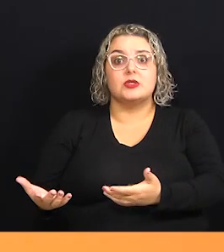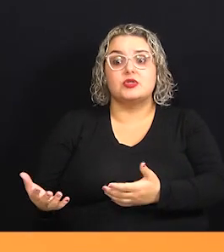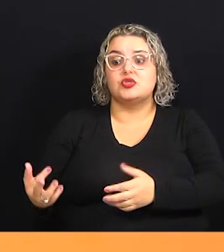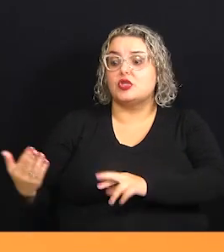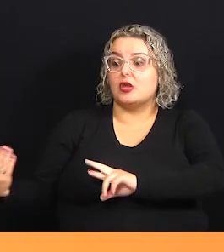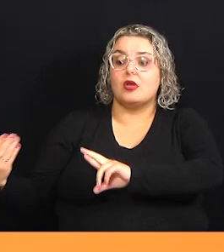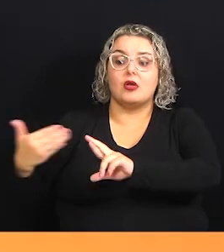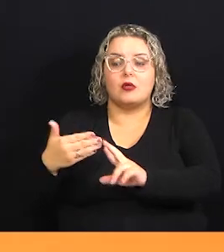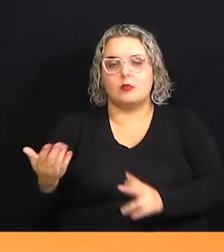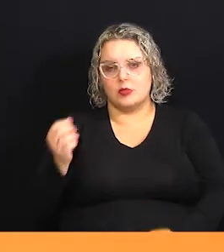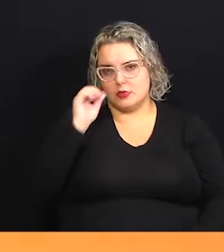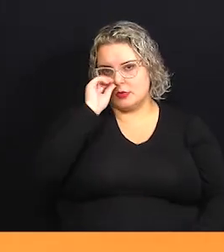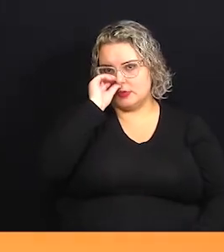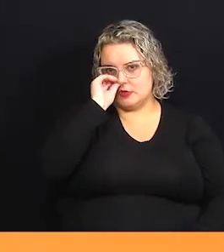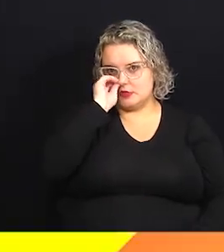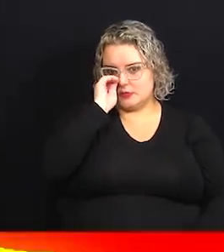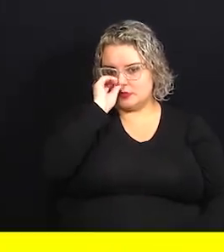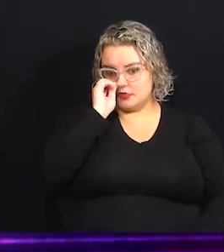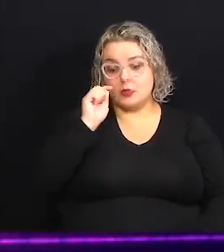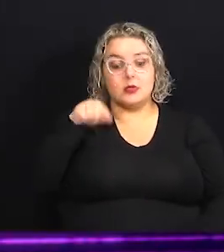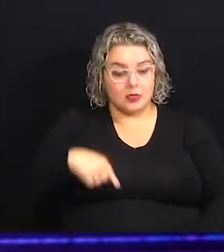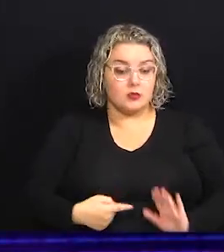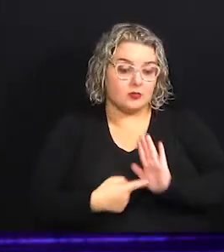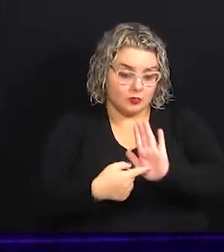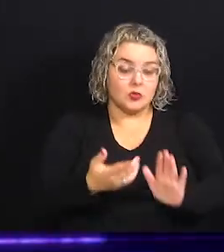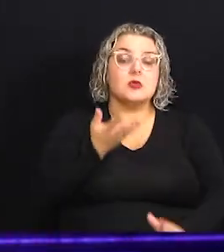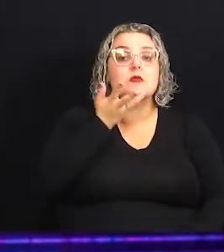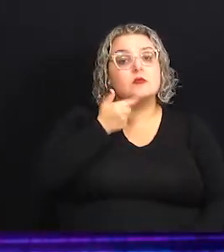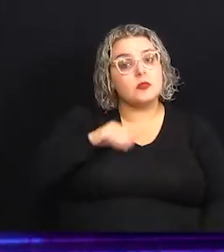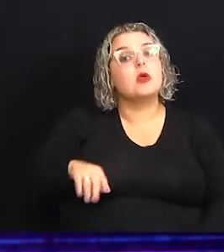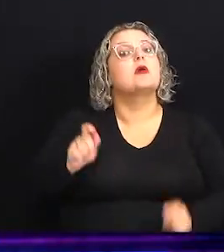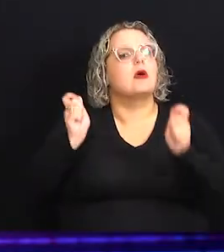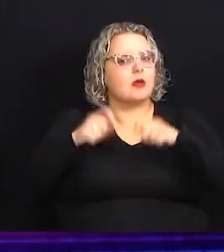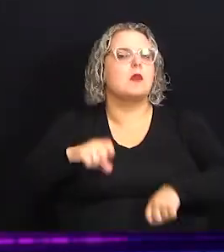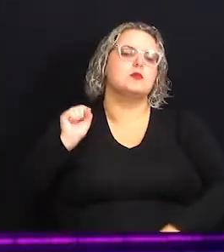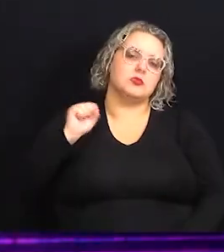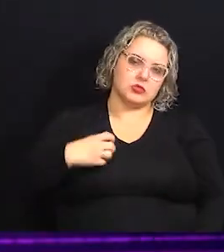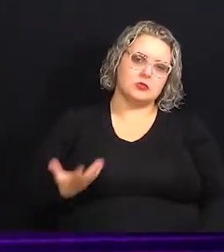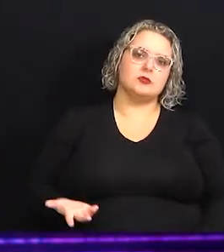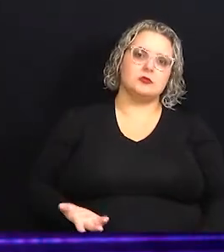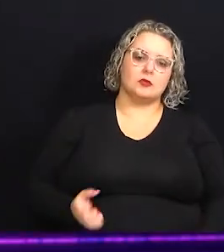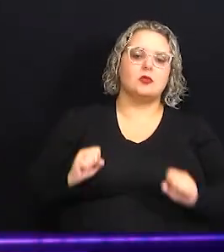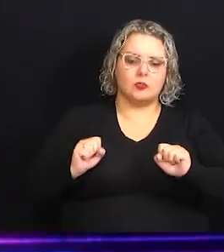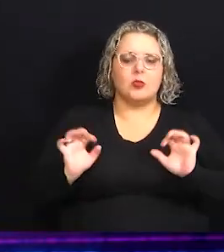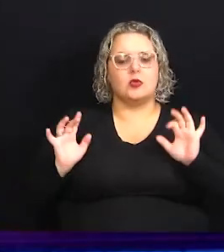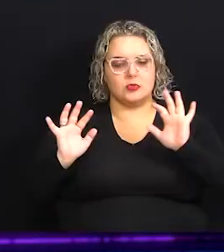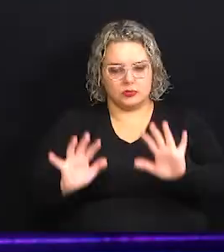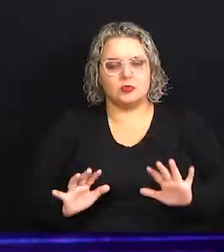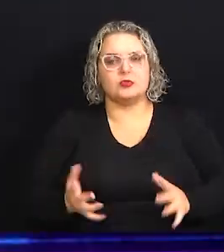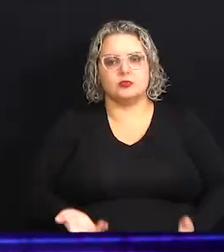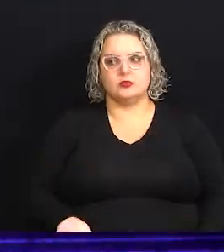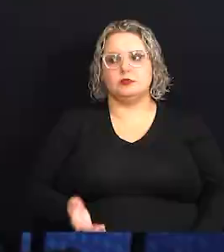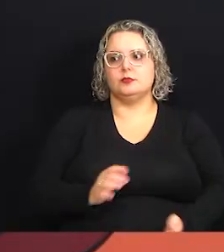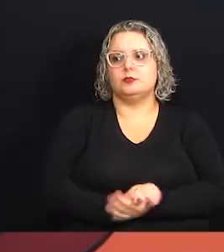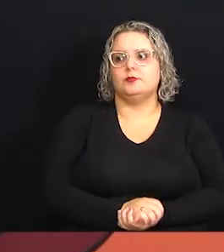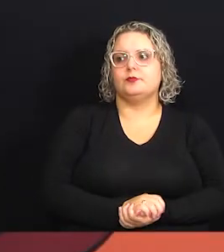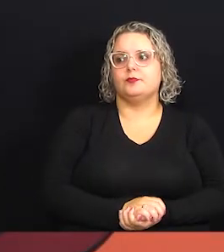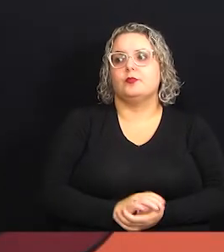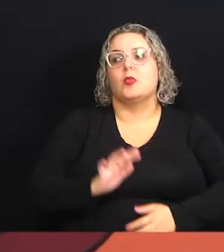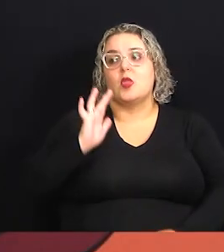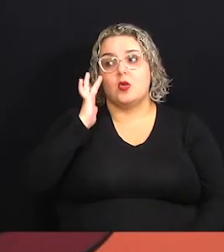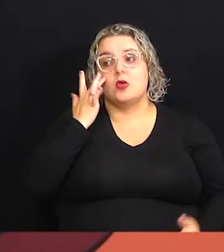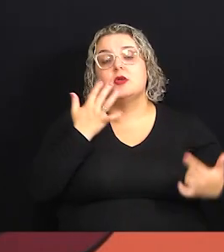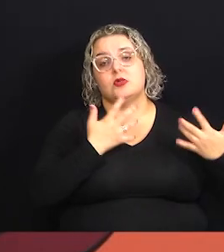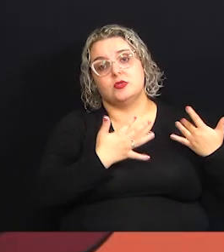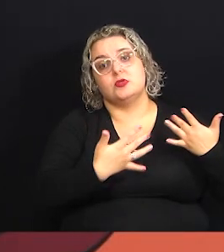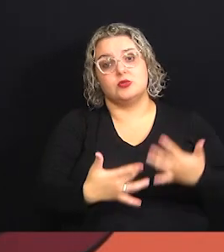desaparecem? A representatividade é importante porque isso vai mostrar para a criança que é possível, que ela tem condições de ocupar espaços. Eu acho